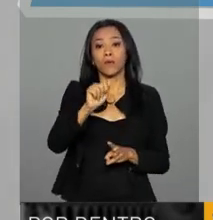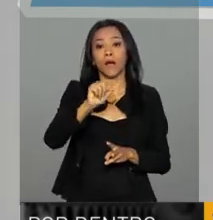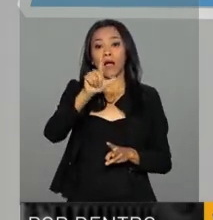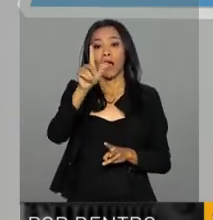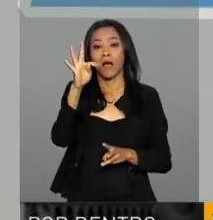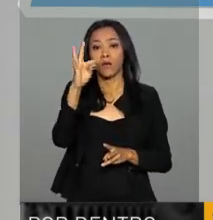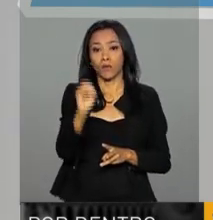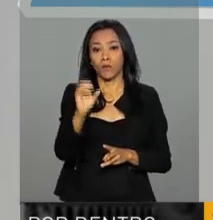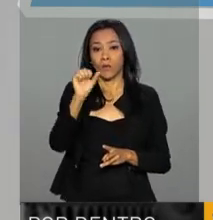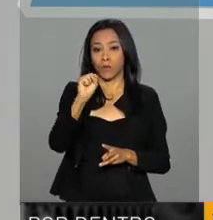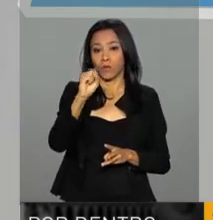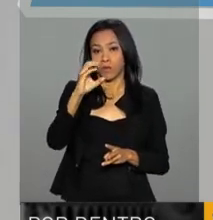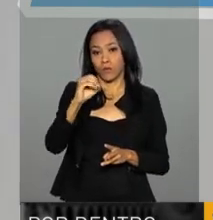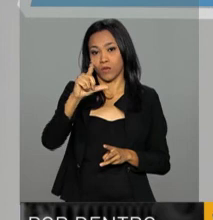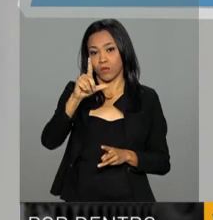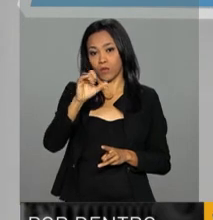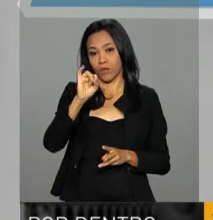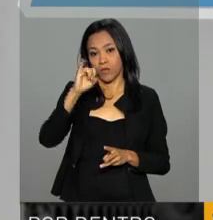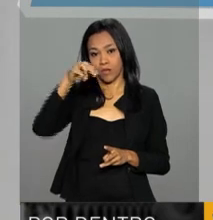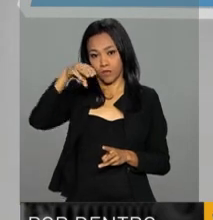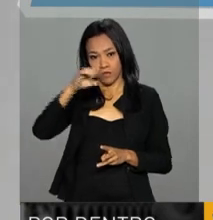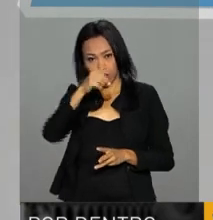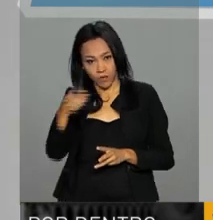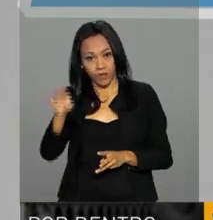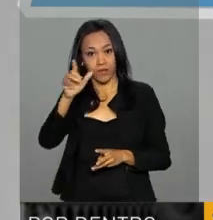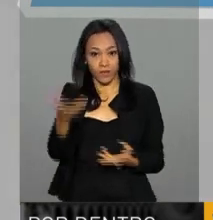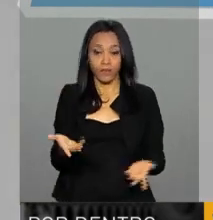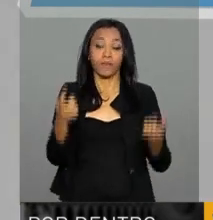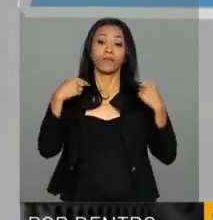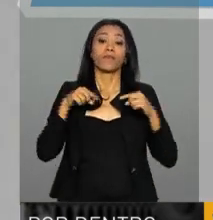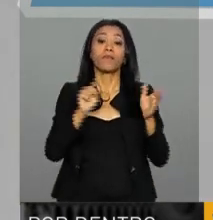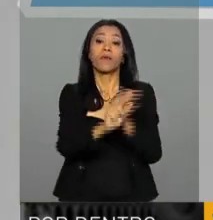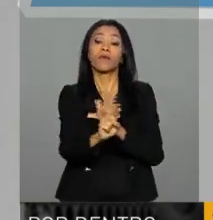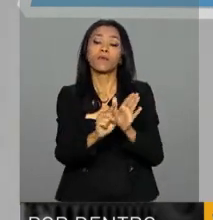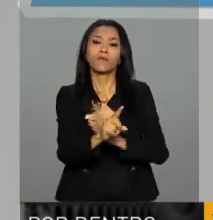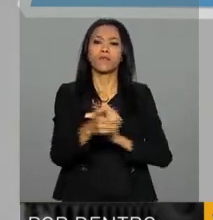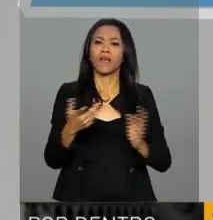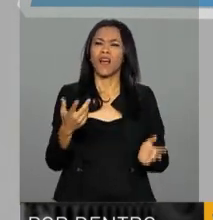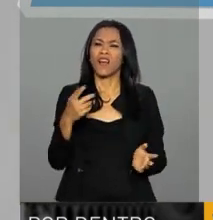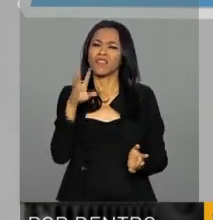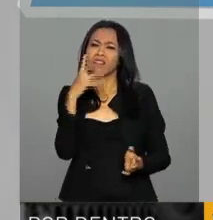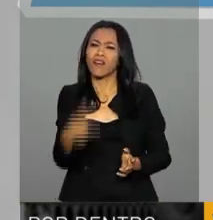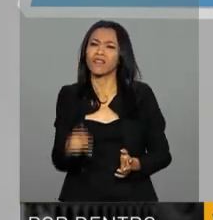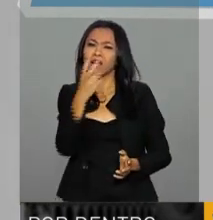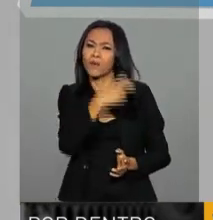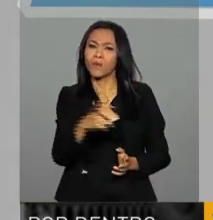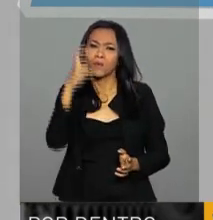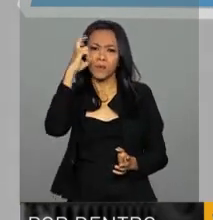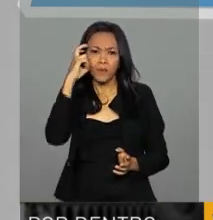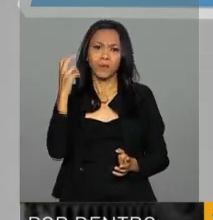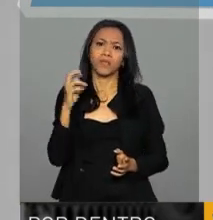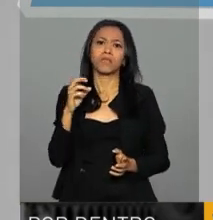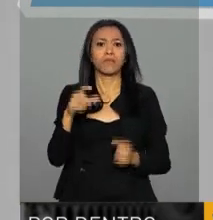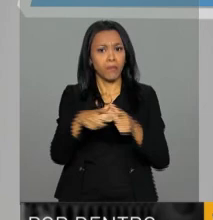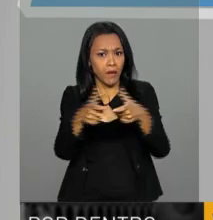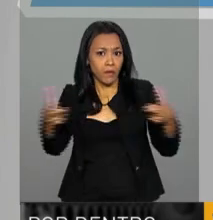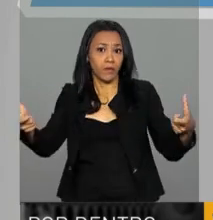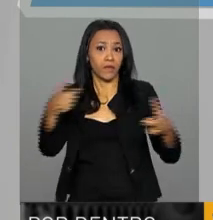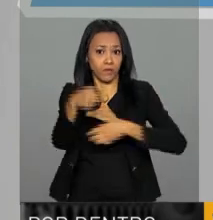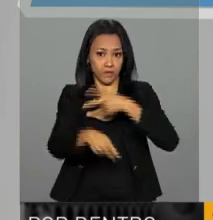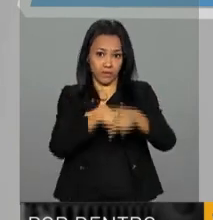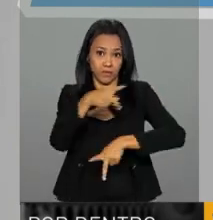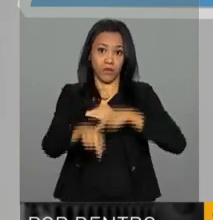ministro infelizmente dentro ainda é da nossa cultura ou da cultura da maioria da nossa gente